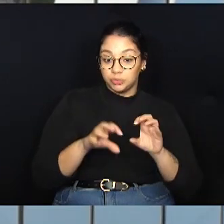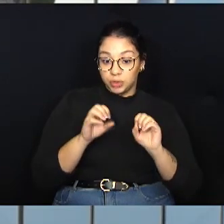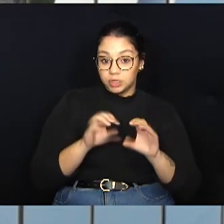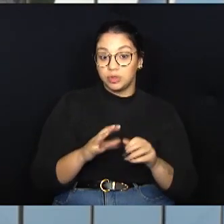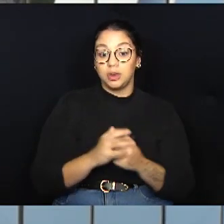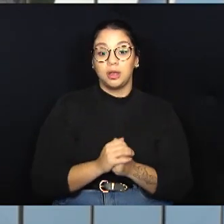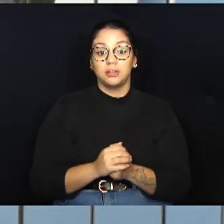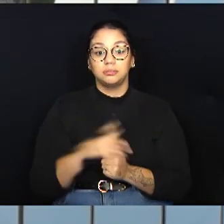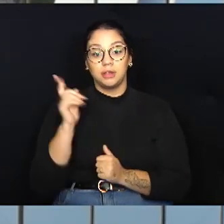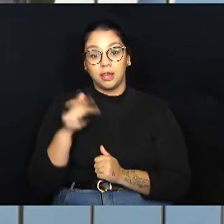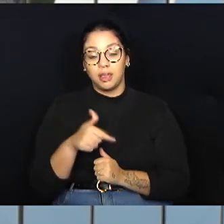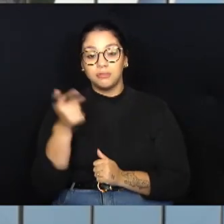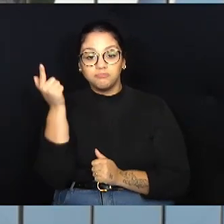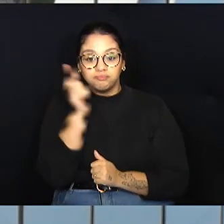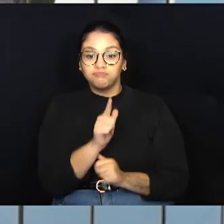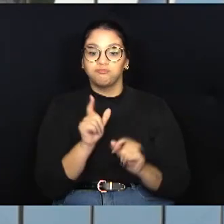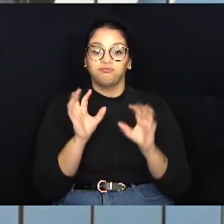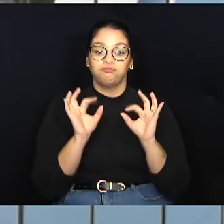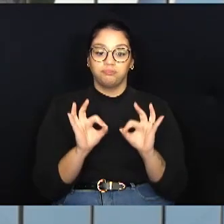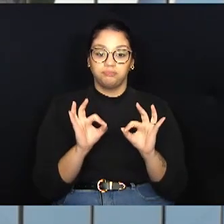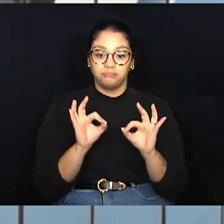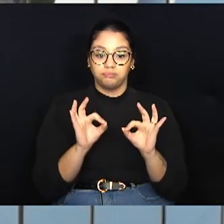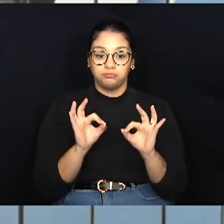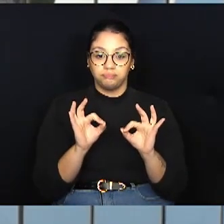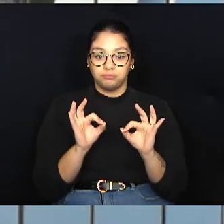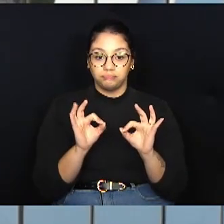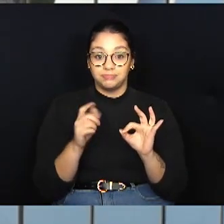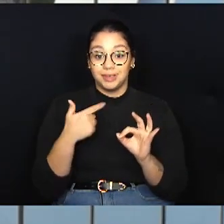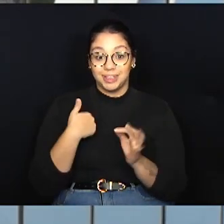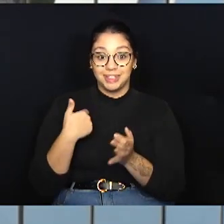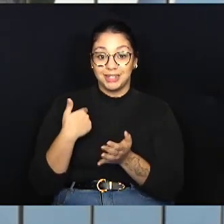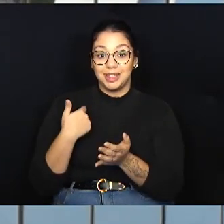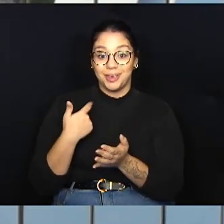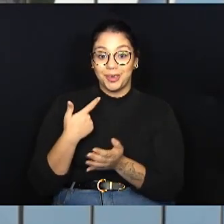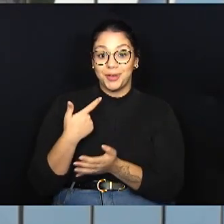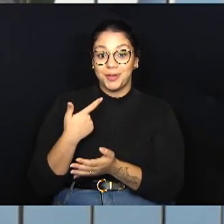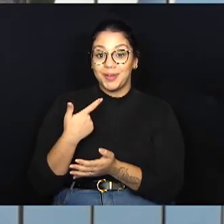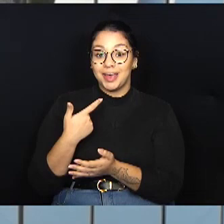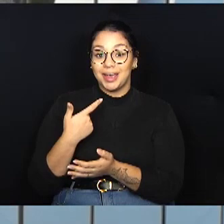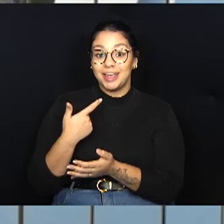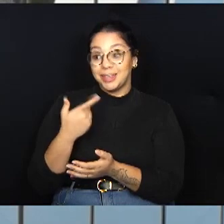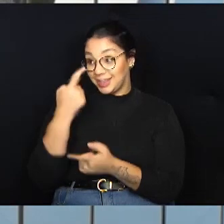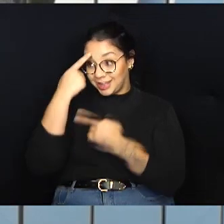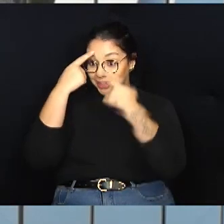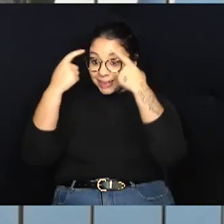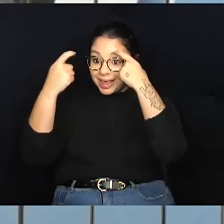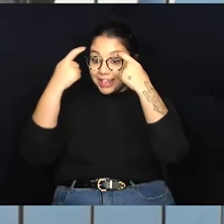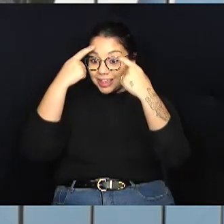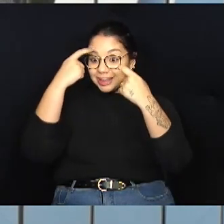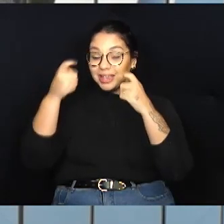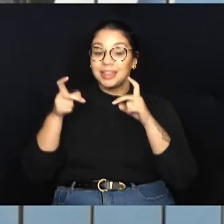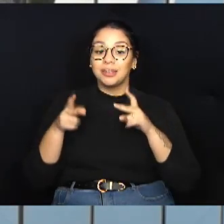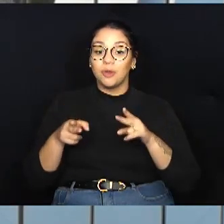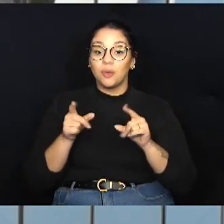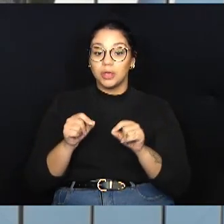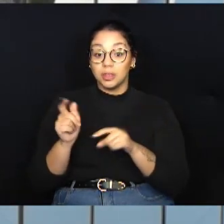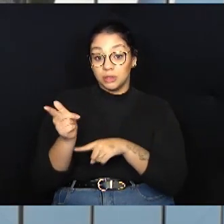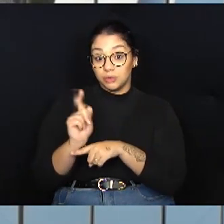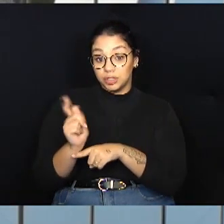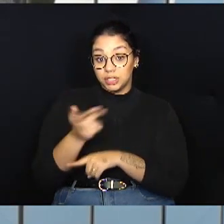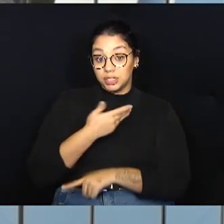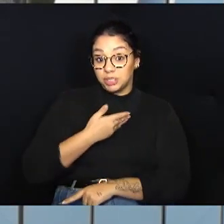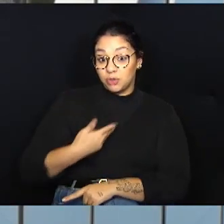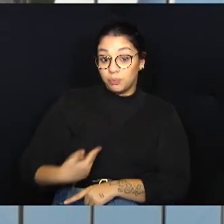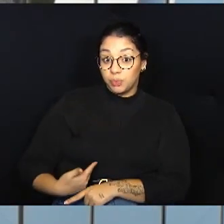onde a gente consegue, e eu estou ainda com as mesmas ideias de que uma gestão pública